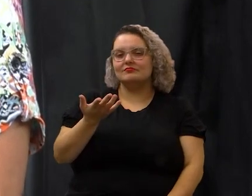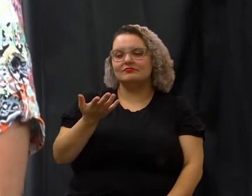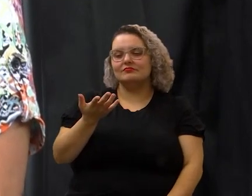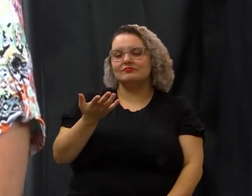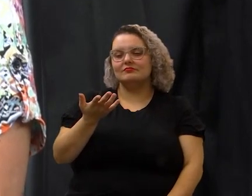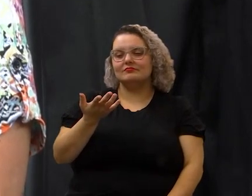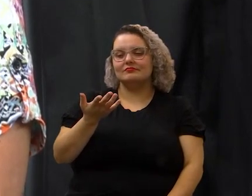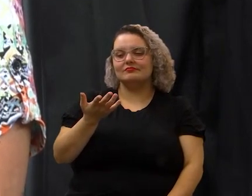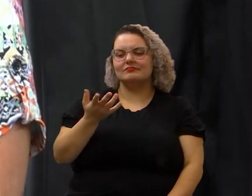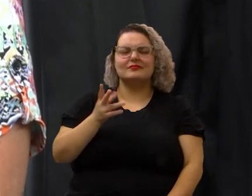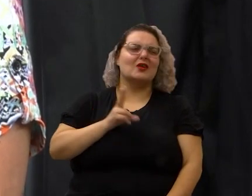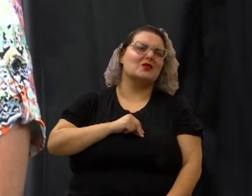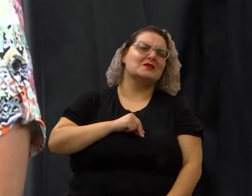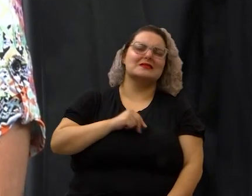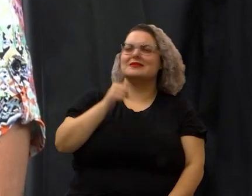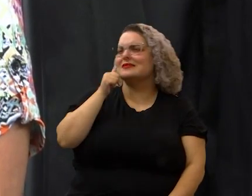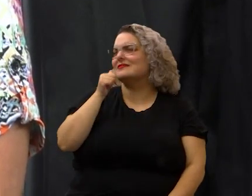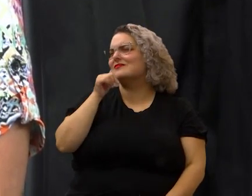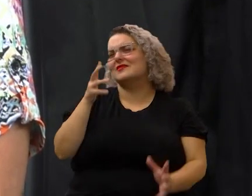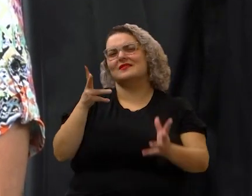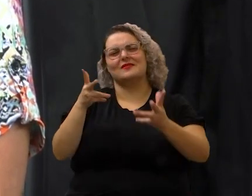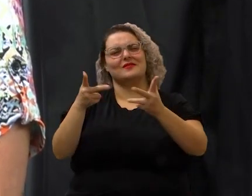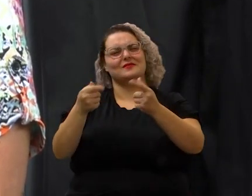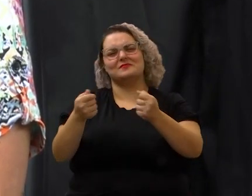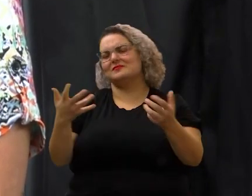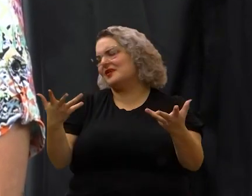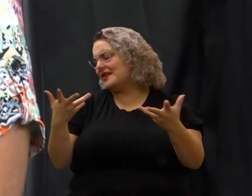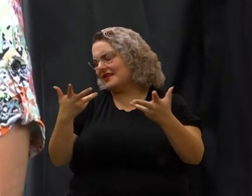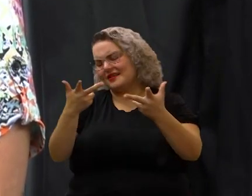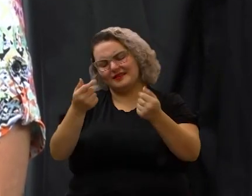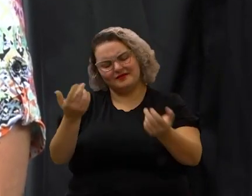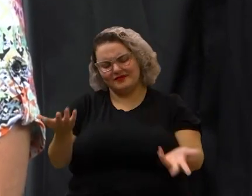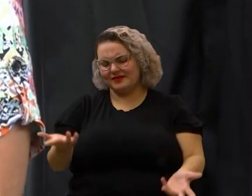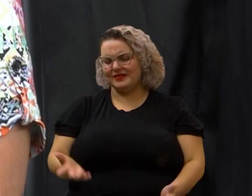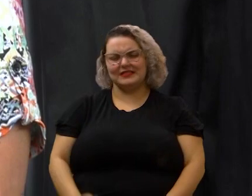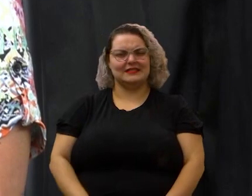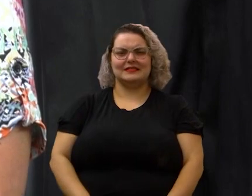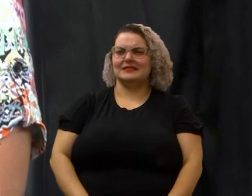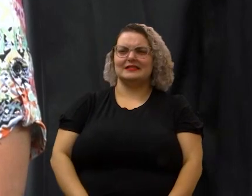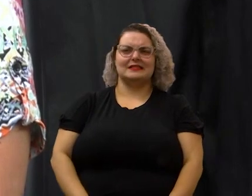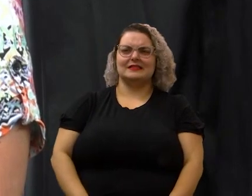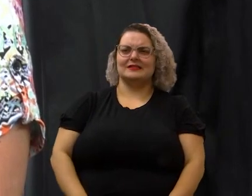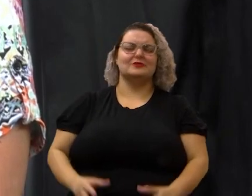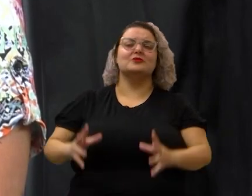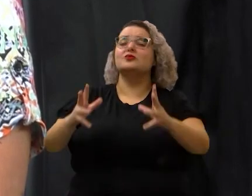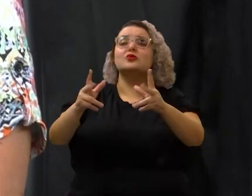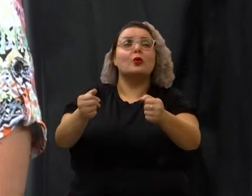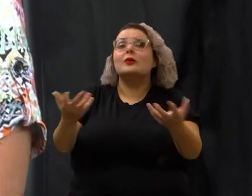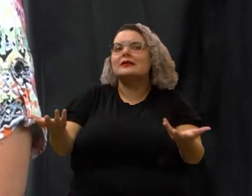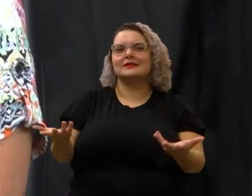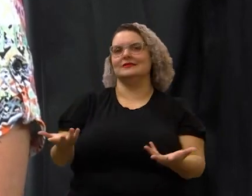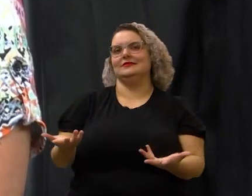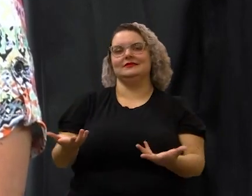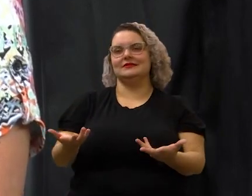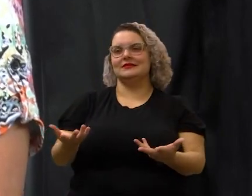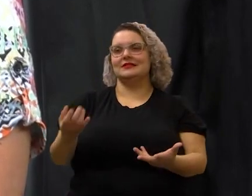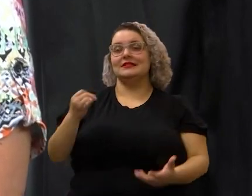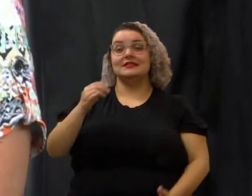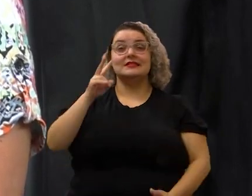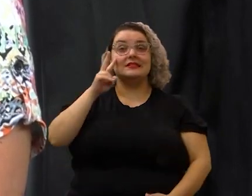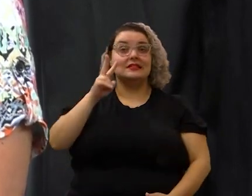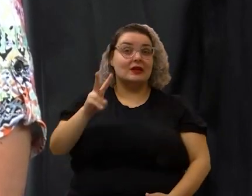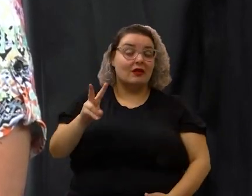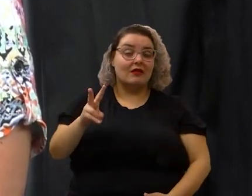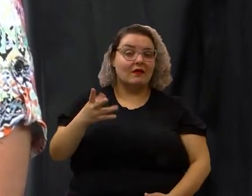que você... Nossa, as mulheres são maravilhosas, maravilhosas. Todas,